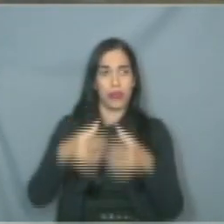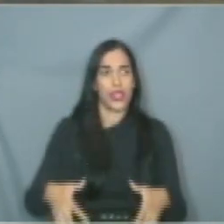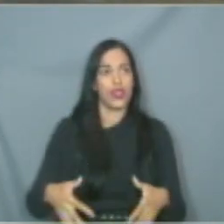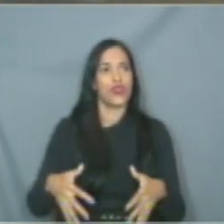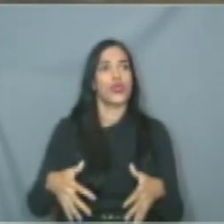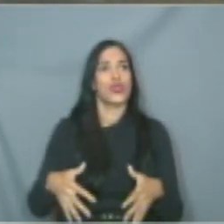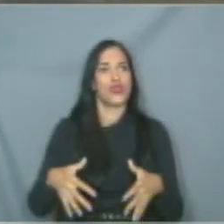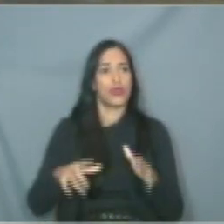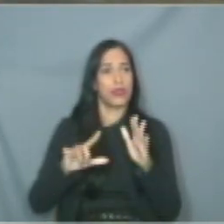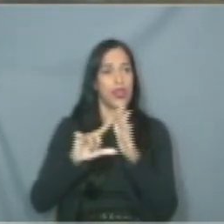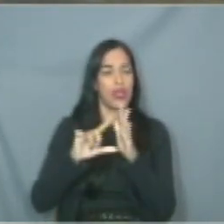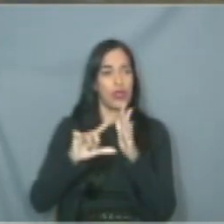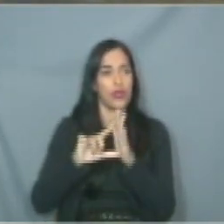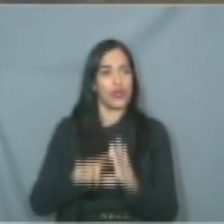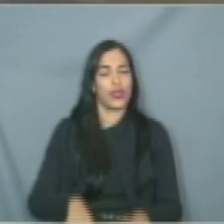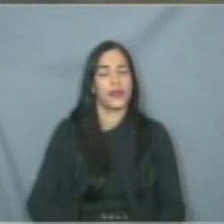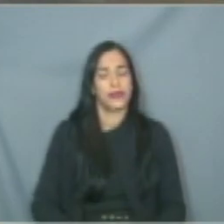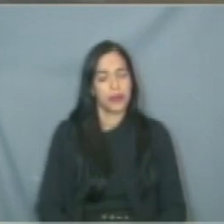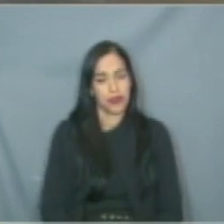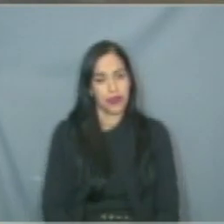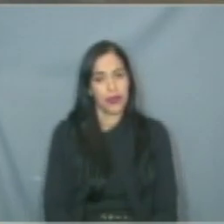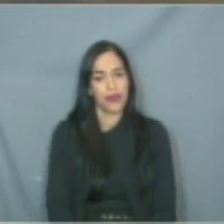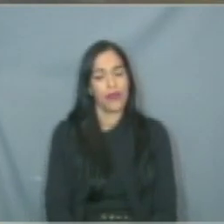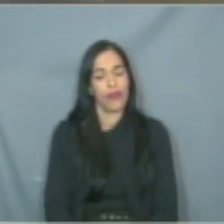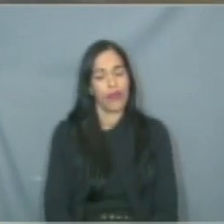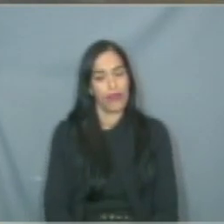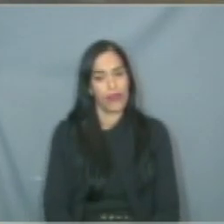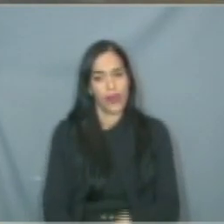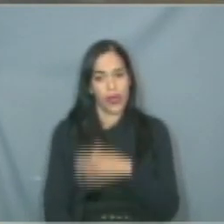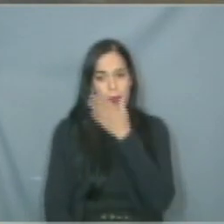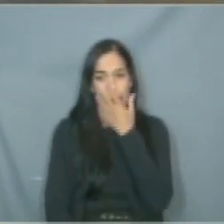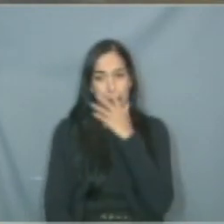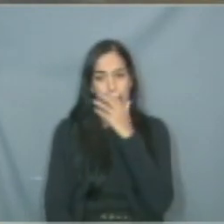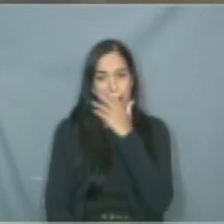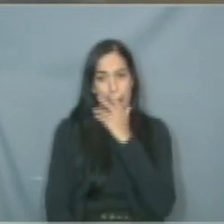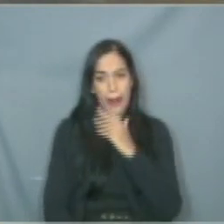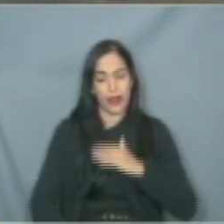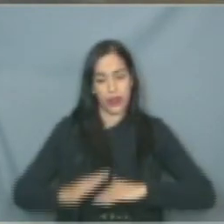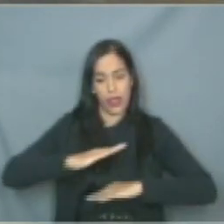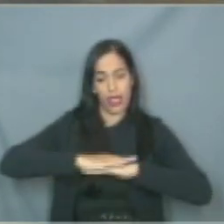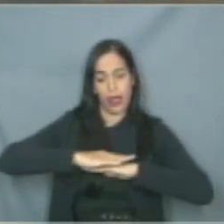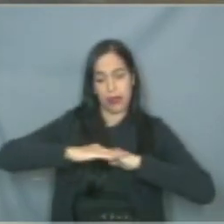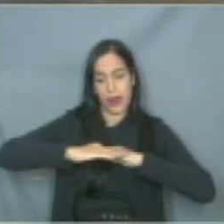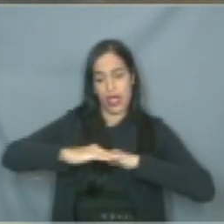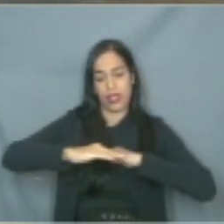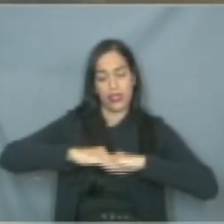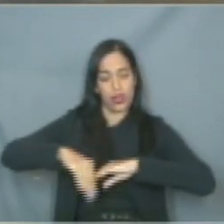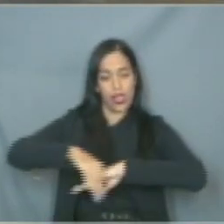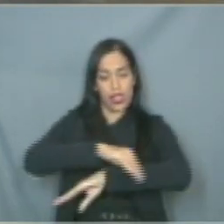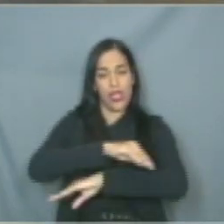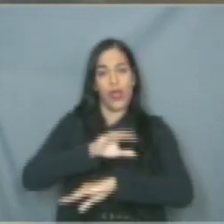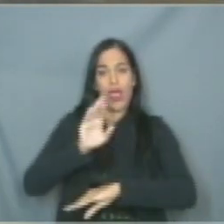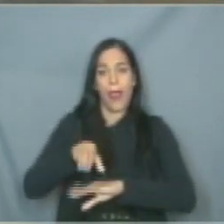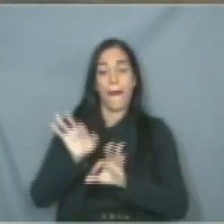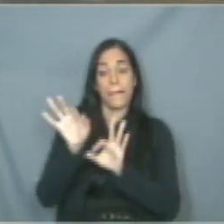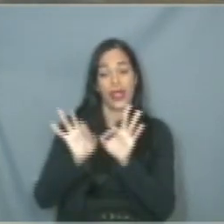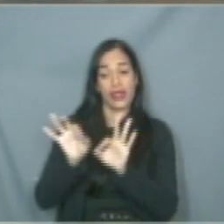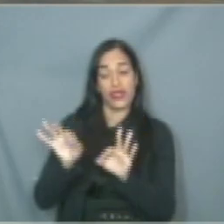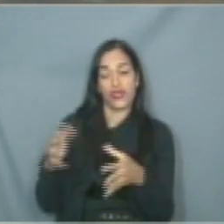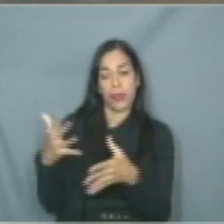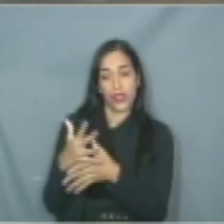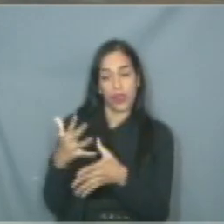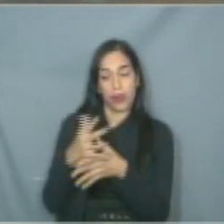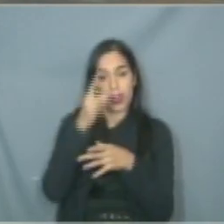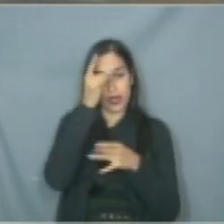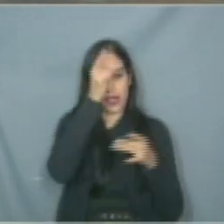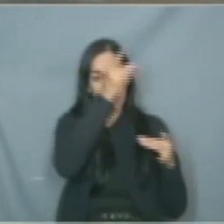para o dono daquela loja. Então é muito mais do que uma tampa de bueiro. É questão de planejamento urbano. Mas eu ouço com atenção o